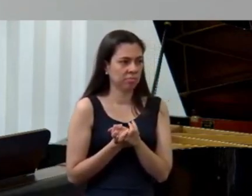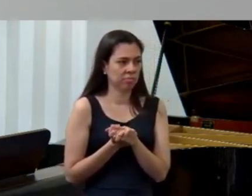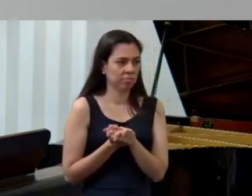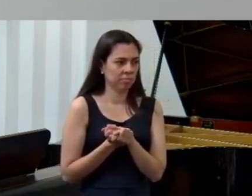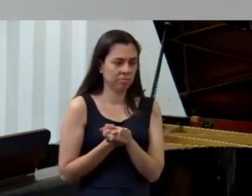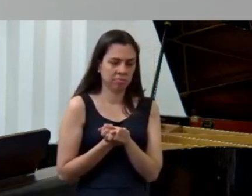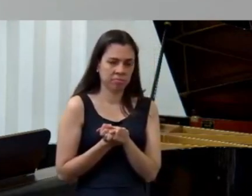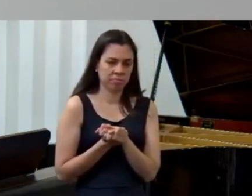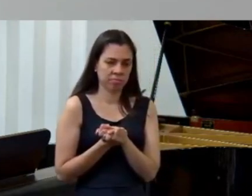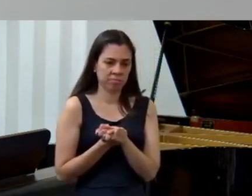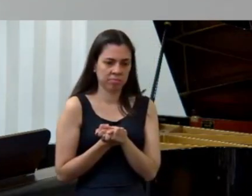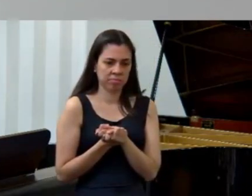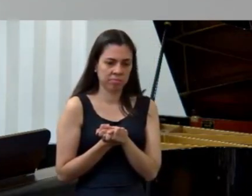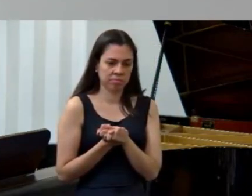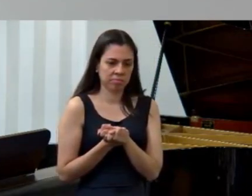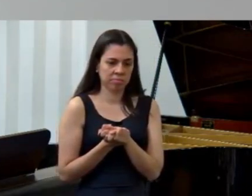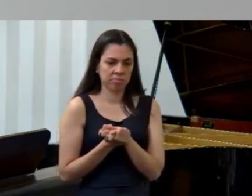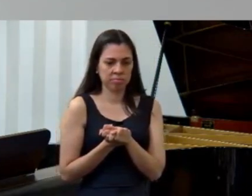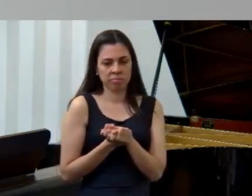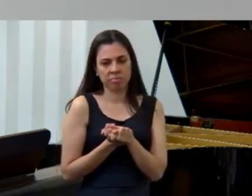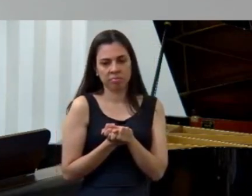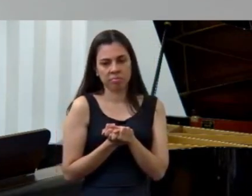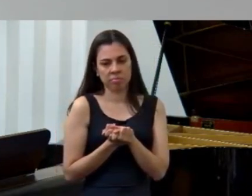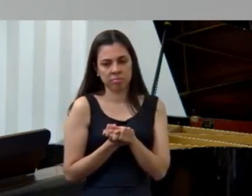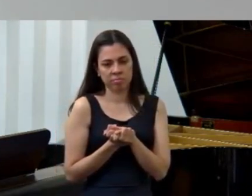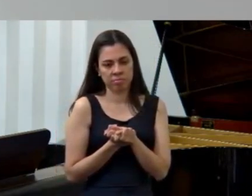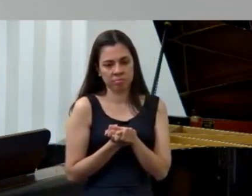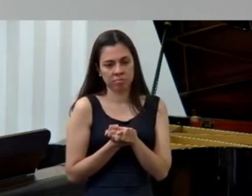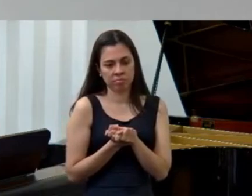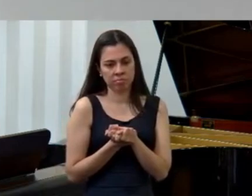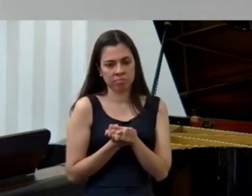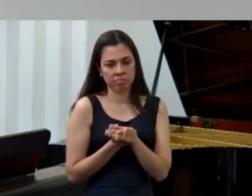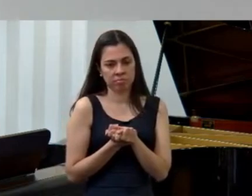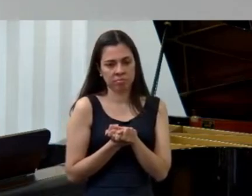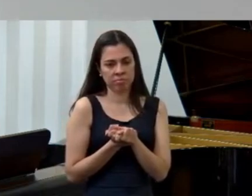uma versão diferente a que vocês têm utilizado. Algum problema, pastor?